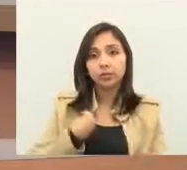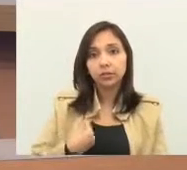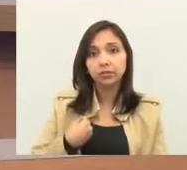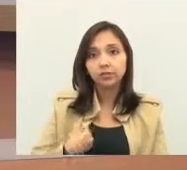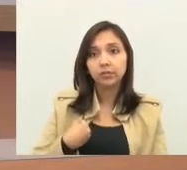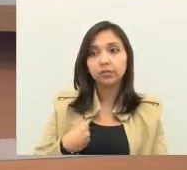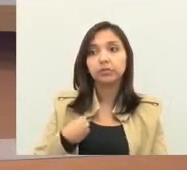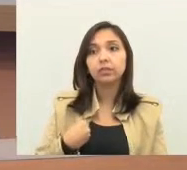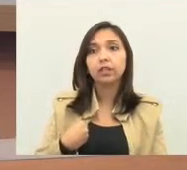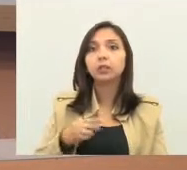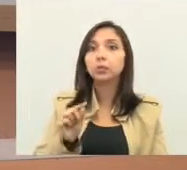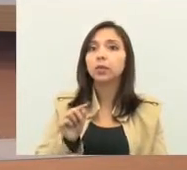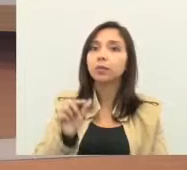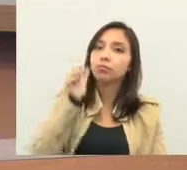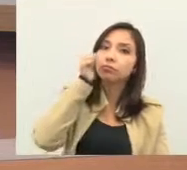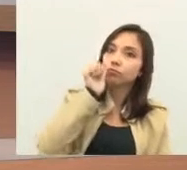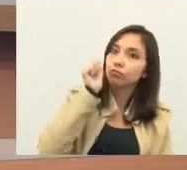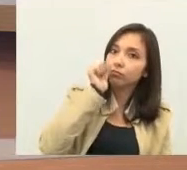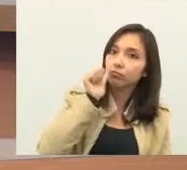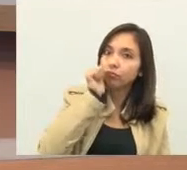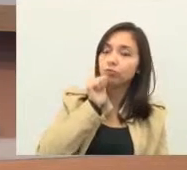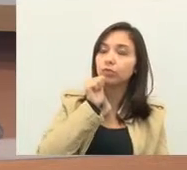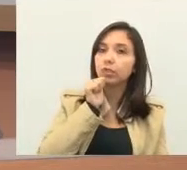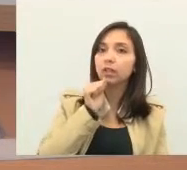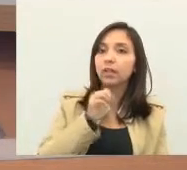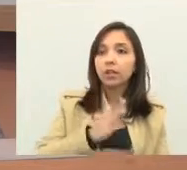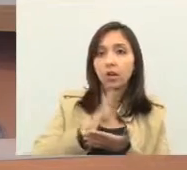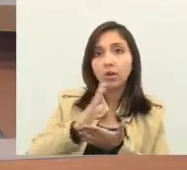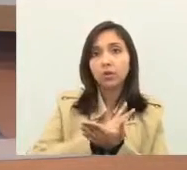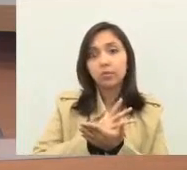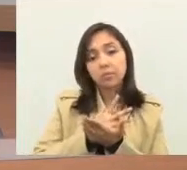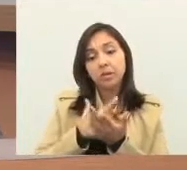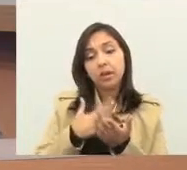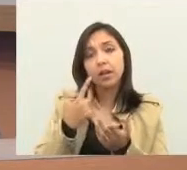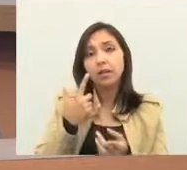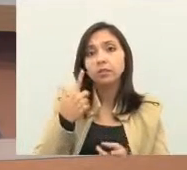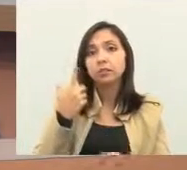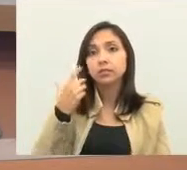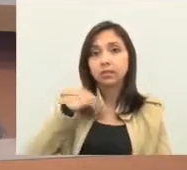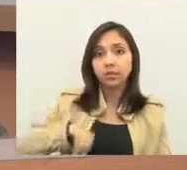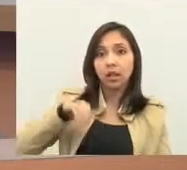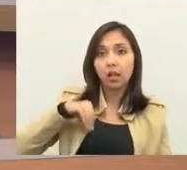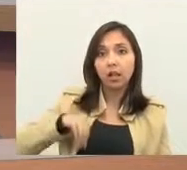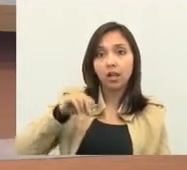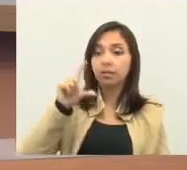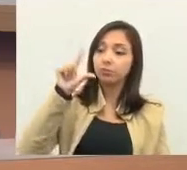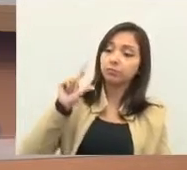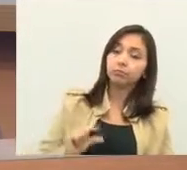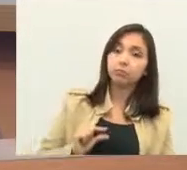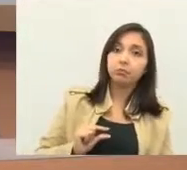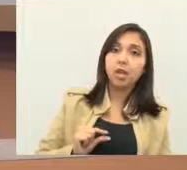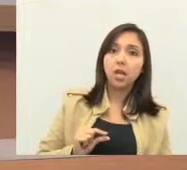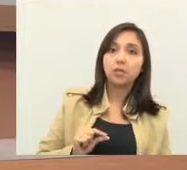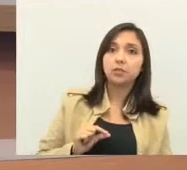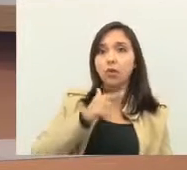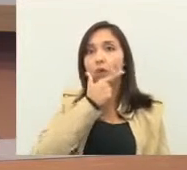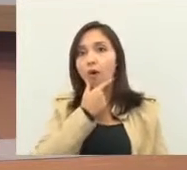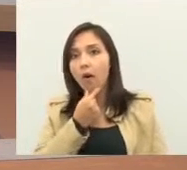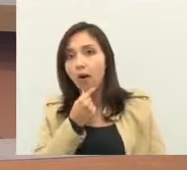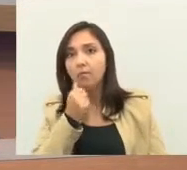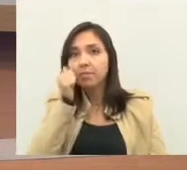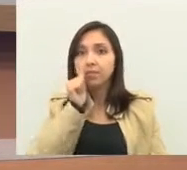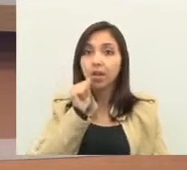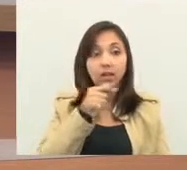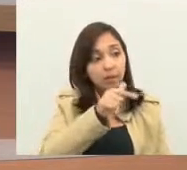sociedade onde as mulheres ainda ganham 25% a menos que os homens exercendo a mesma